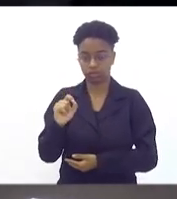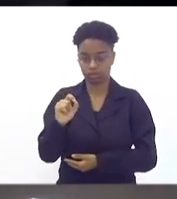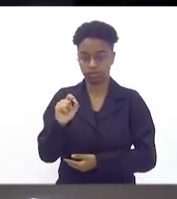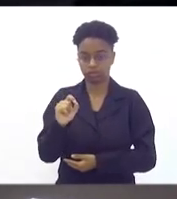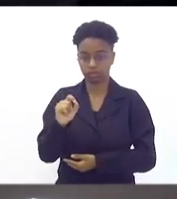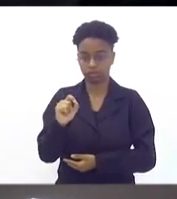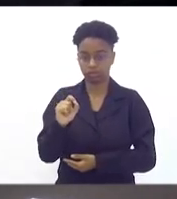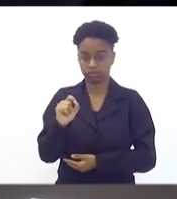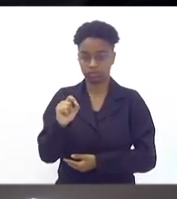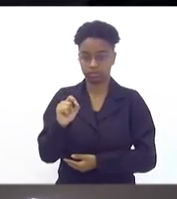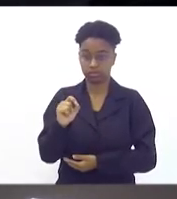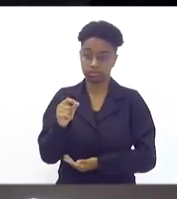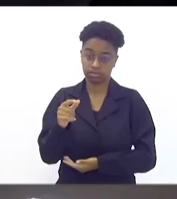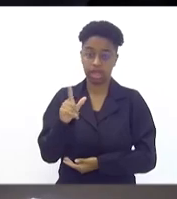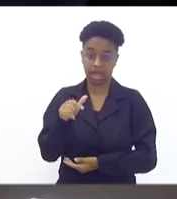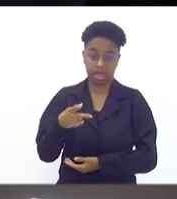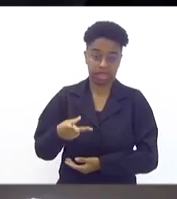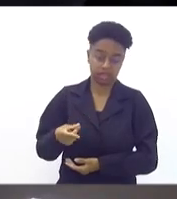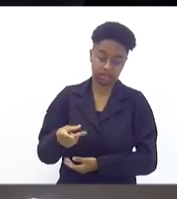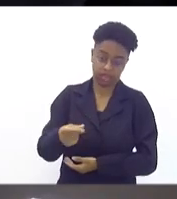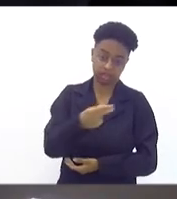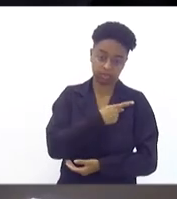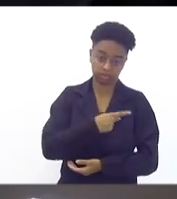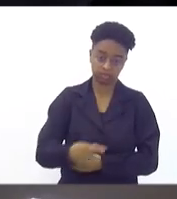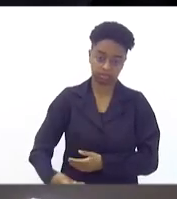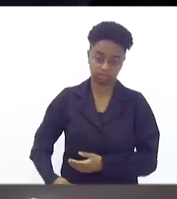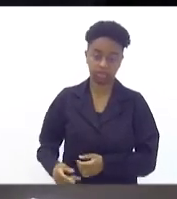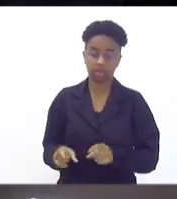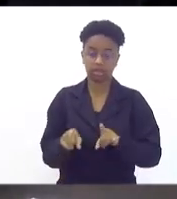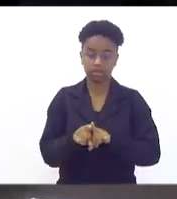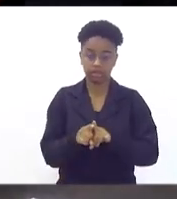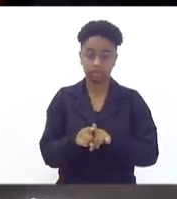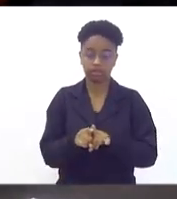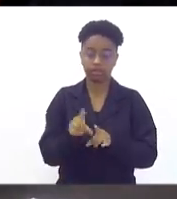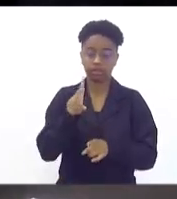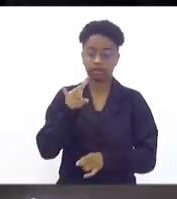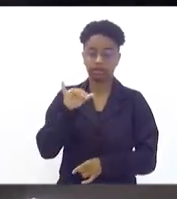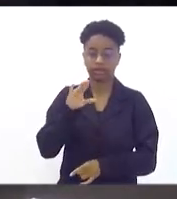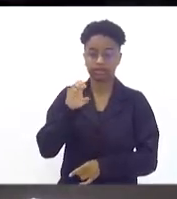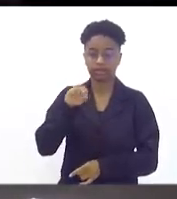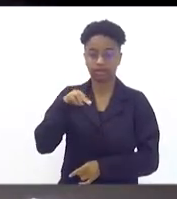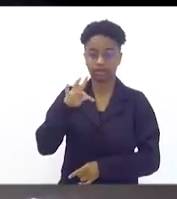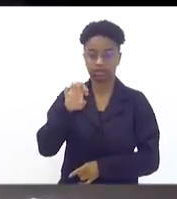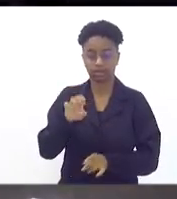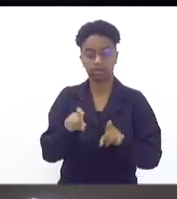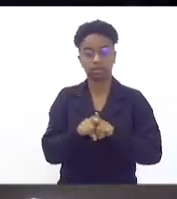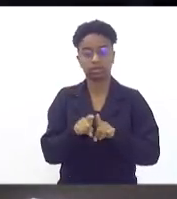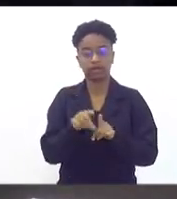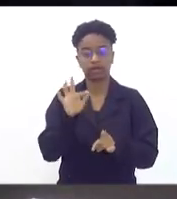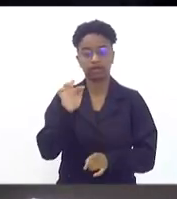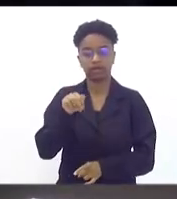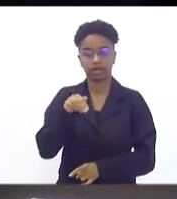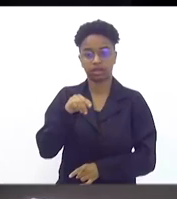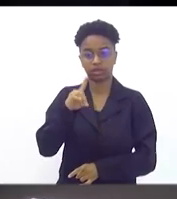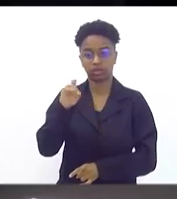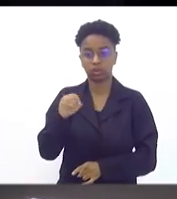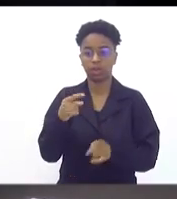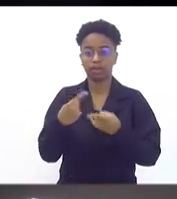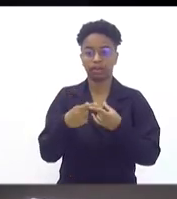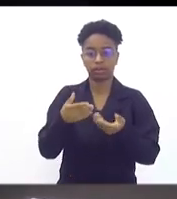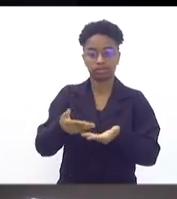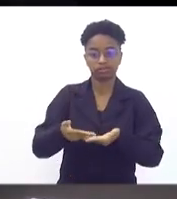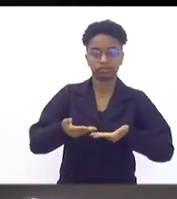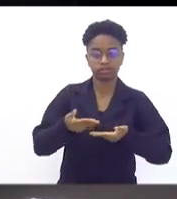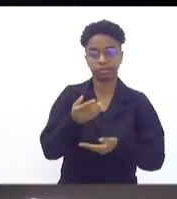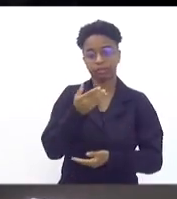se eu posso dizer assim nossa eterno Presidente Conselheiro Vicente Loureiro Conselheiro Fernando porque me receberam muito bem naquela agência